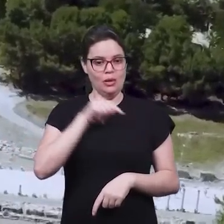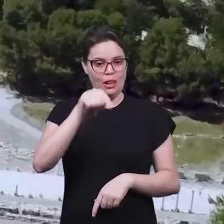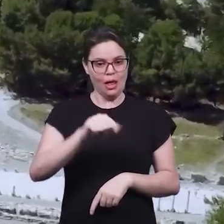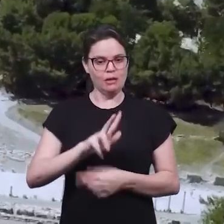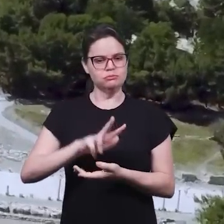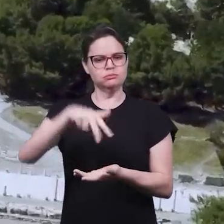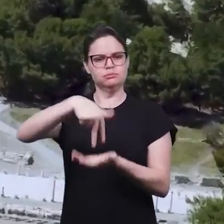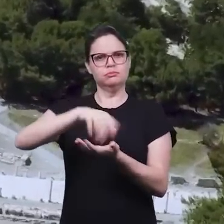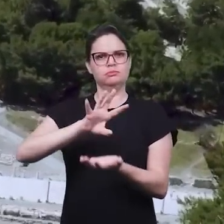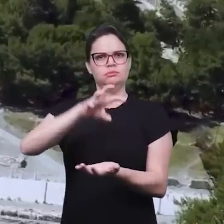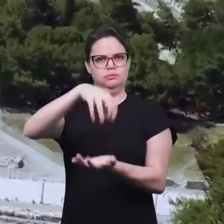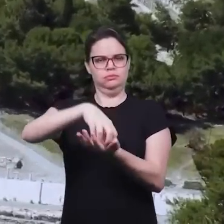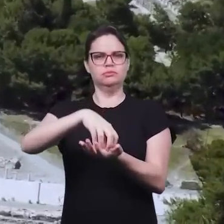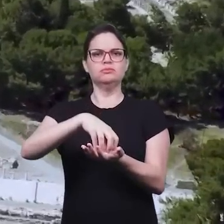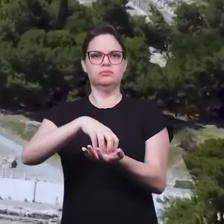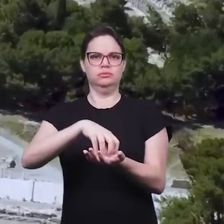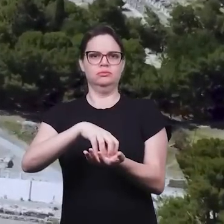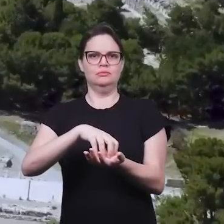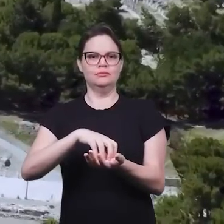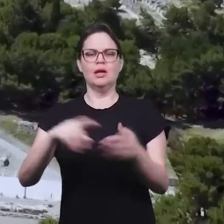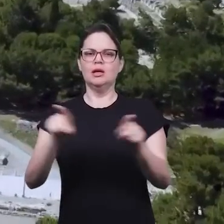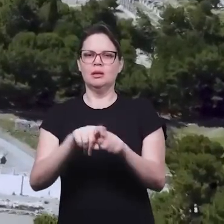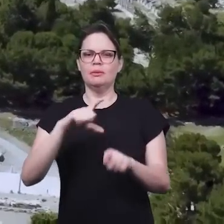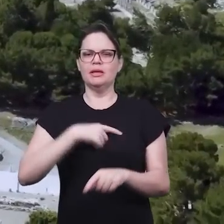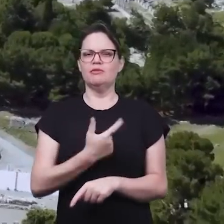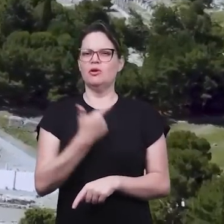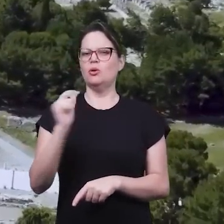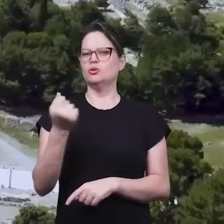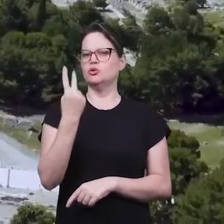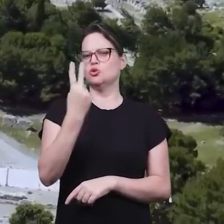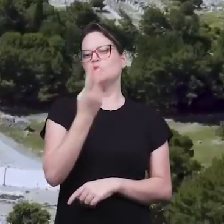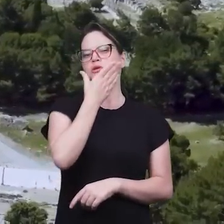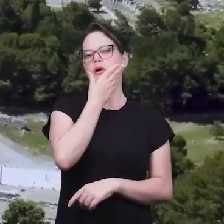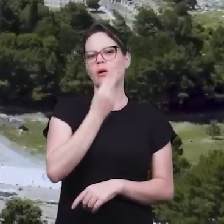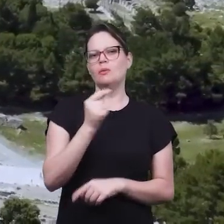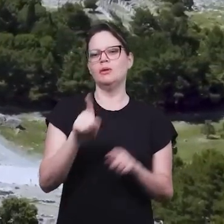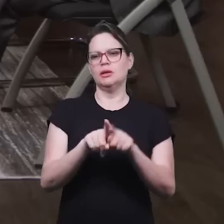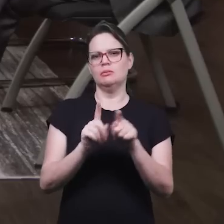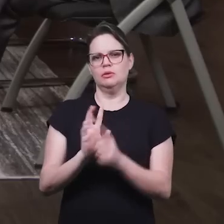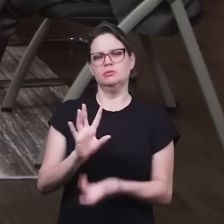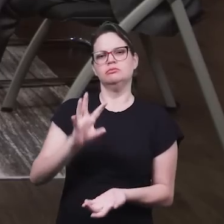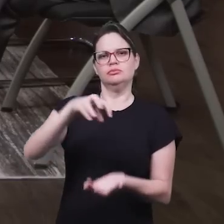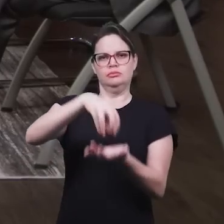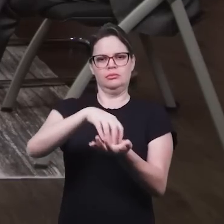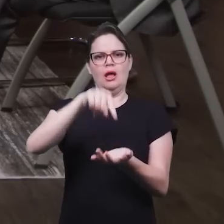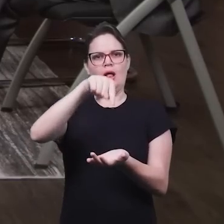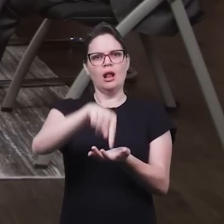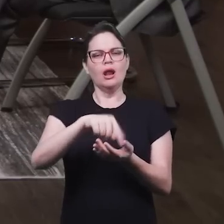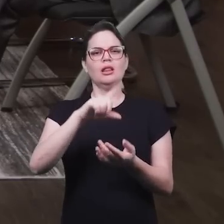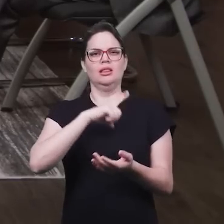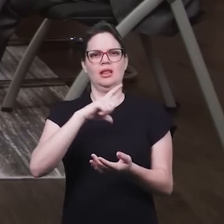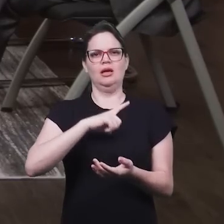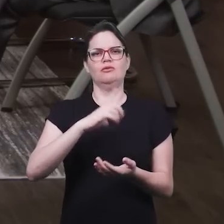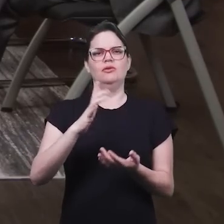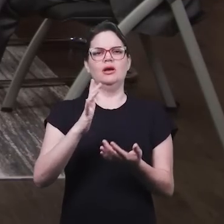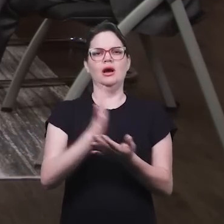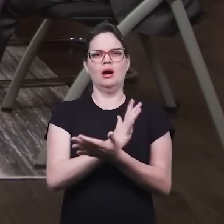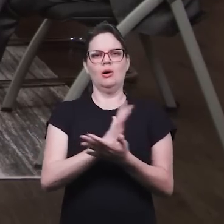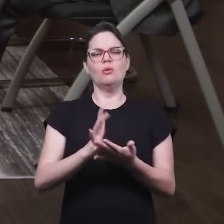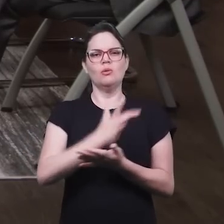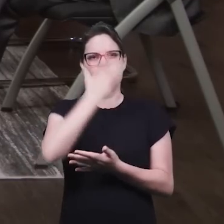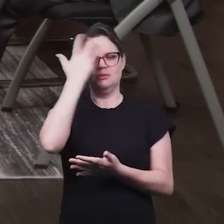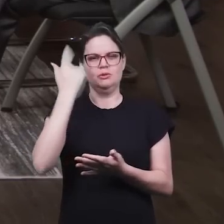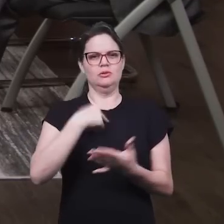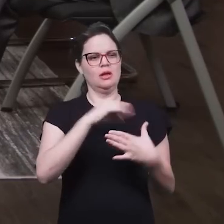inclusive, os dois, Gaio e Aristarco, estiveram também nesse lugar. E eles foram até arrastados pela multidão ali no livro de Atos, tem uma